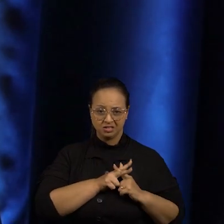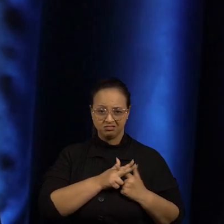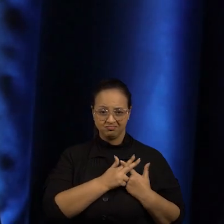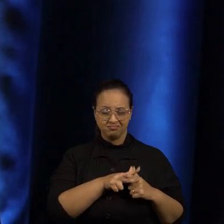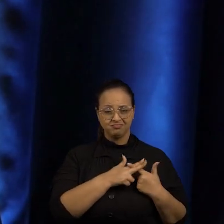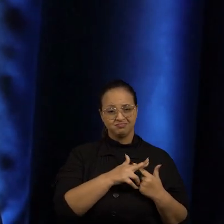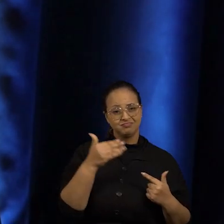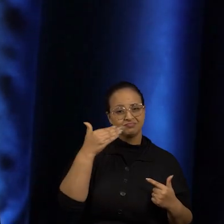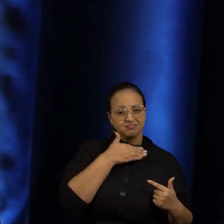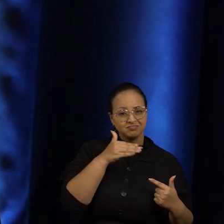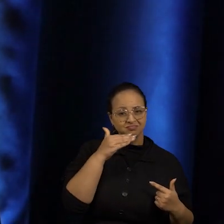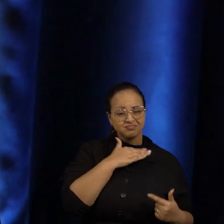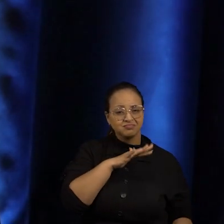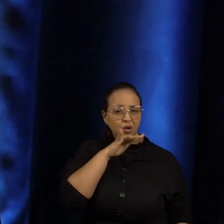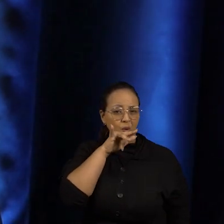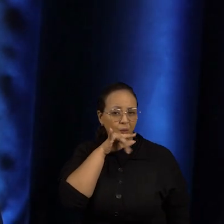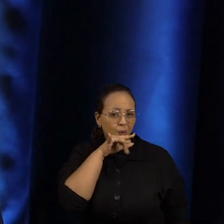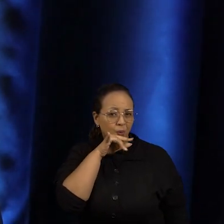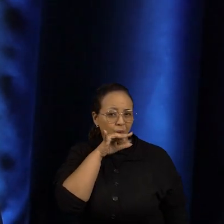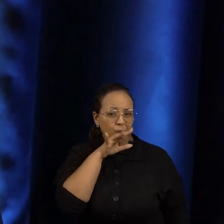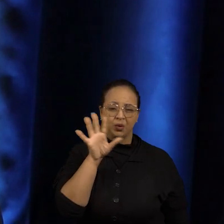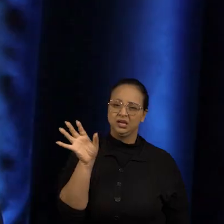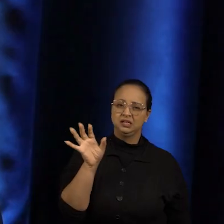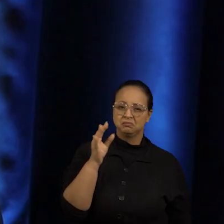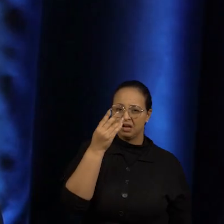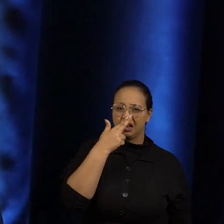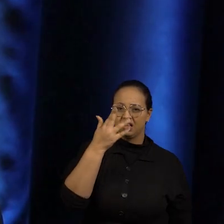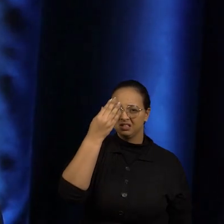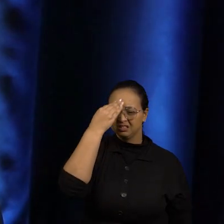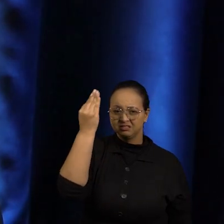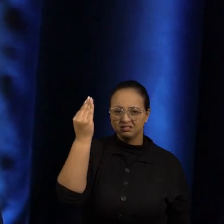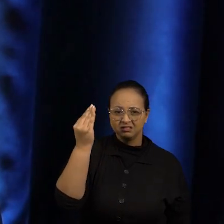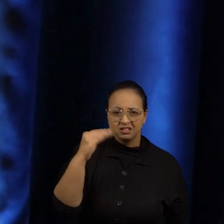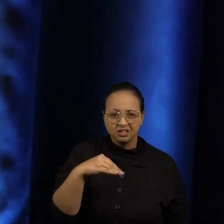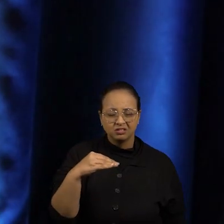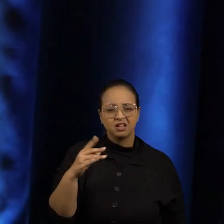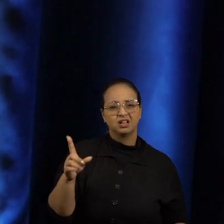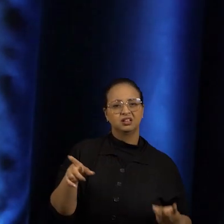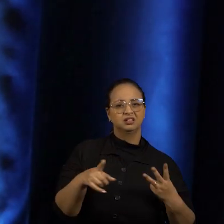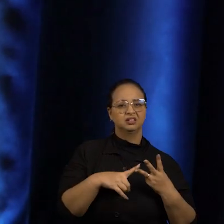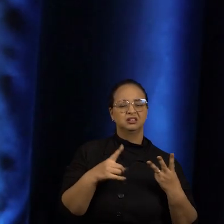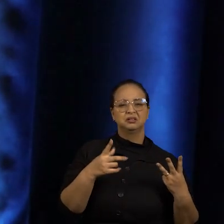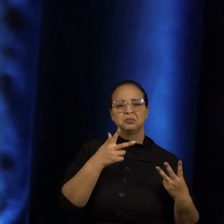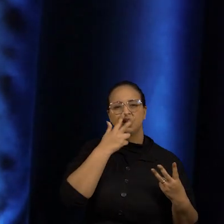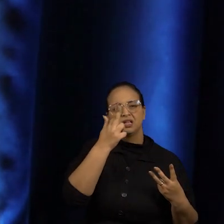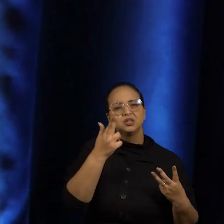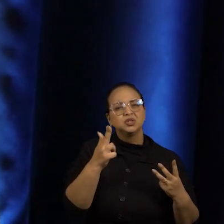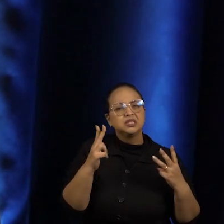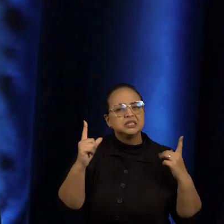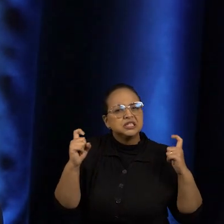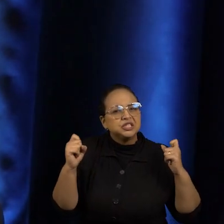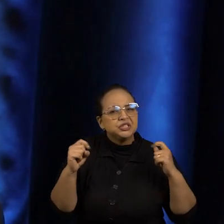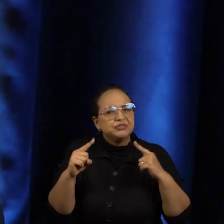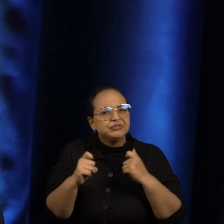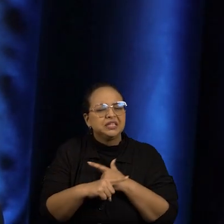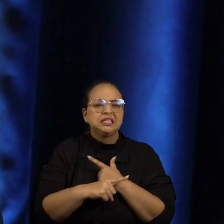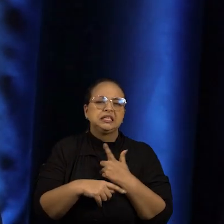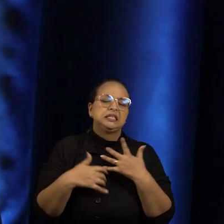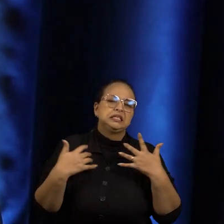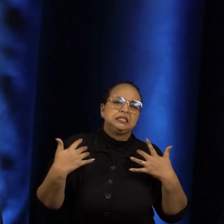em ruínas é a vida espiritual derrotada, a vida espiritual que foi vencida pelo mundo, com